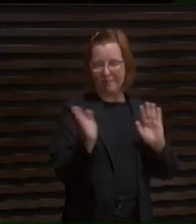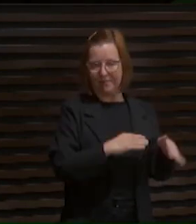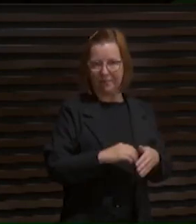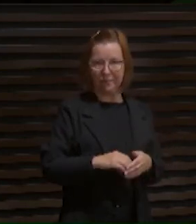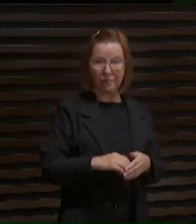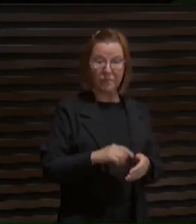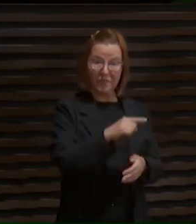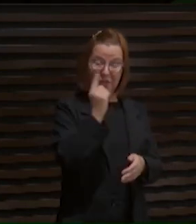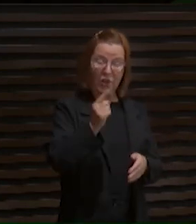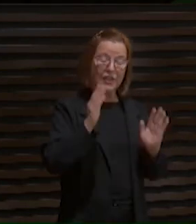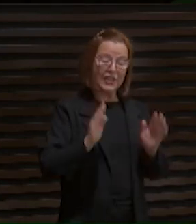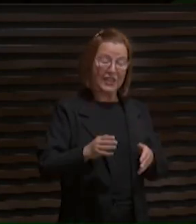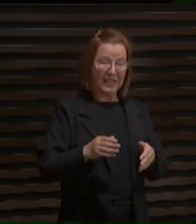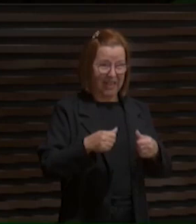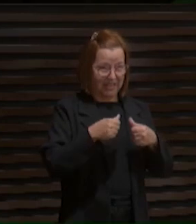condenados.